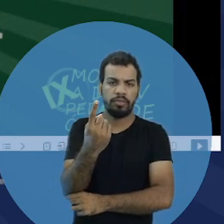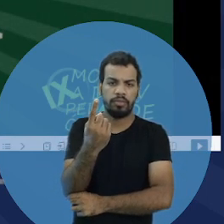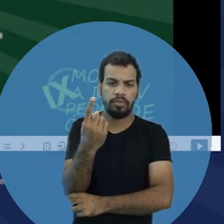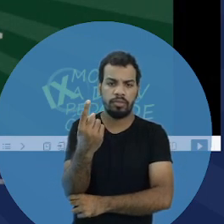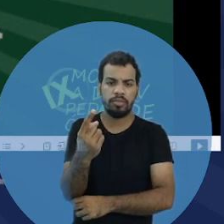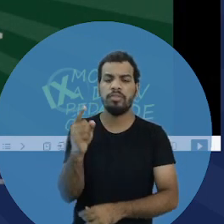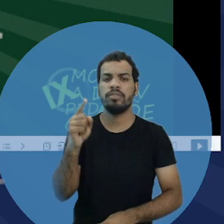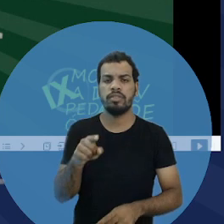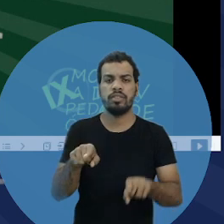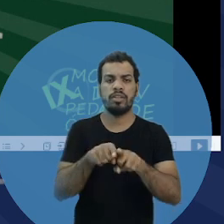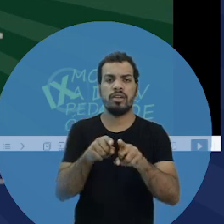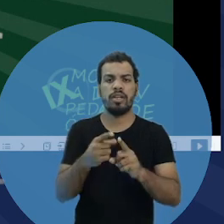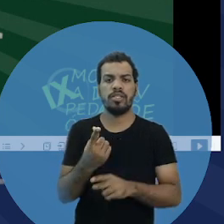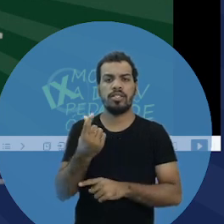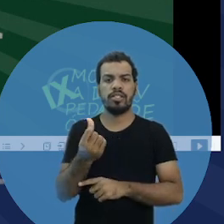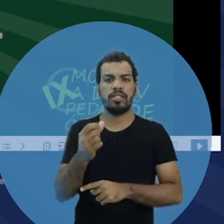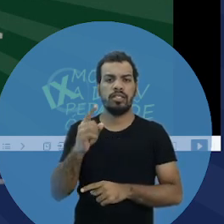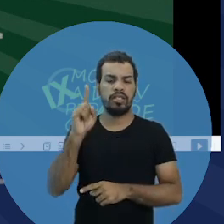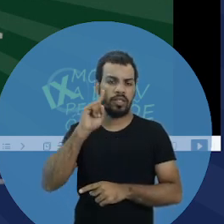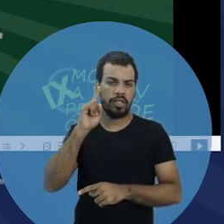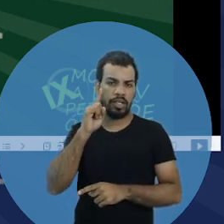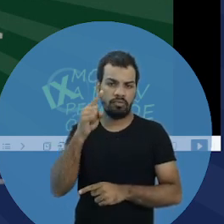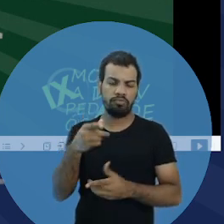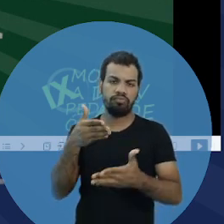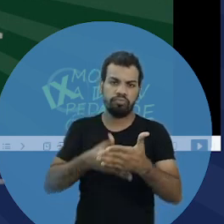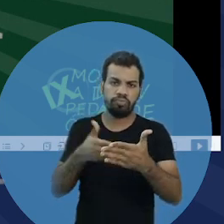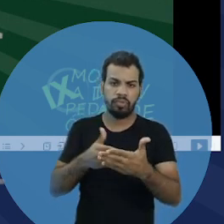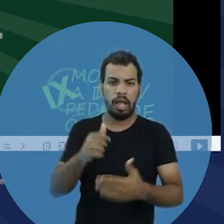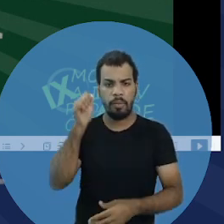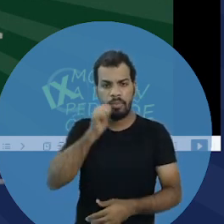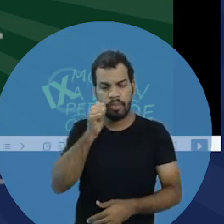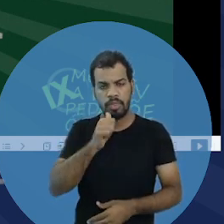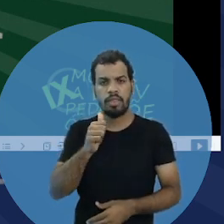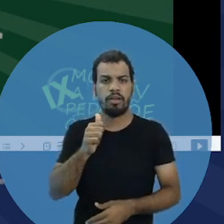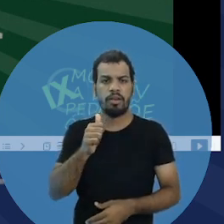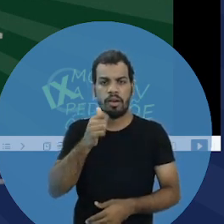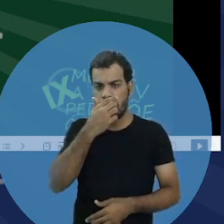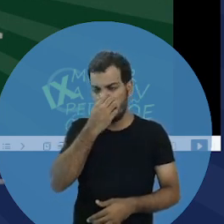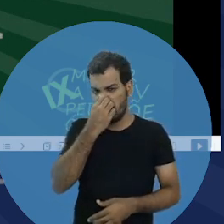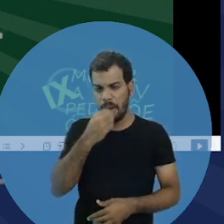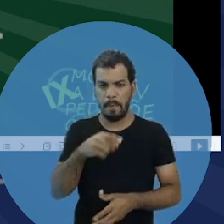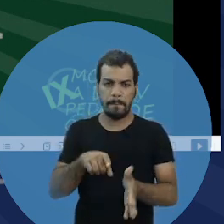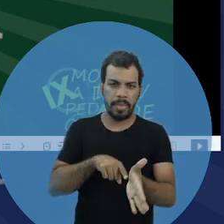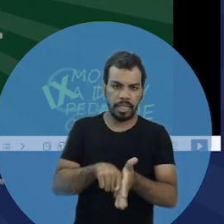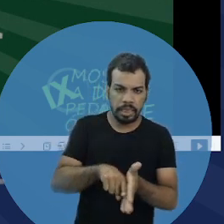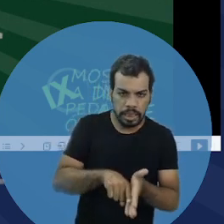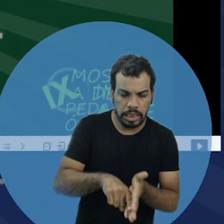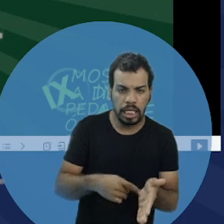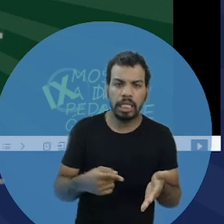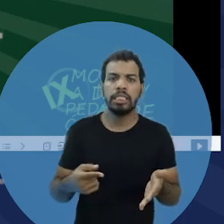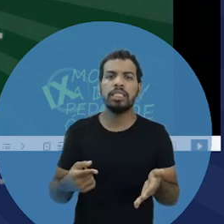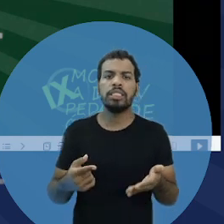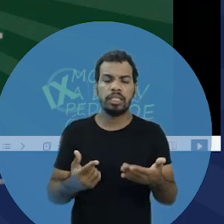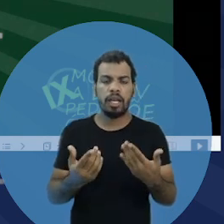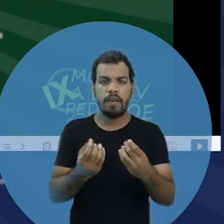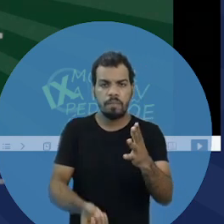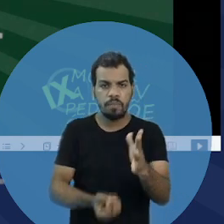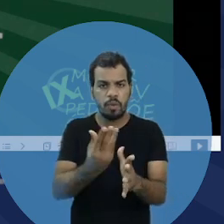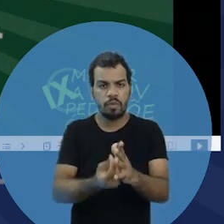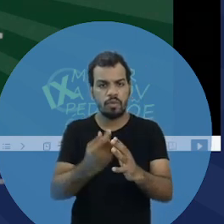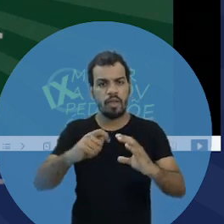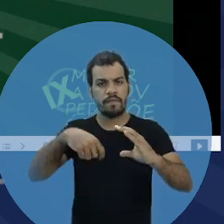16 dias de ativismo, as meninas passaram a pesquisar, a fazer e a produzir seus vídeos contando a